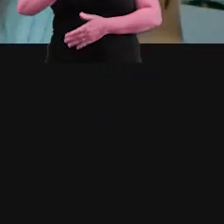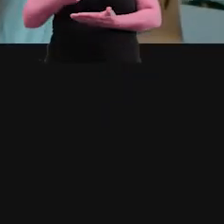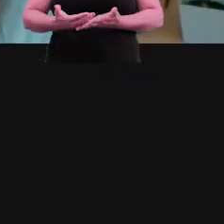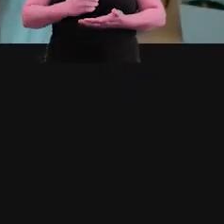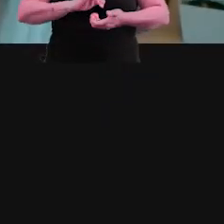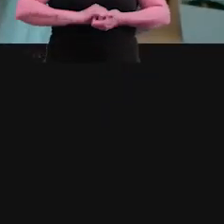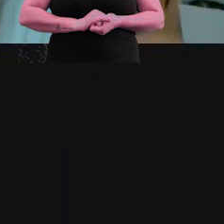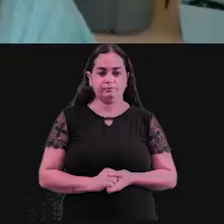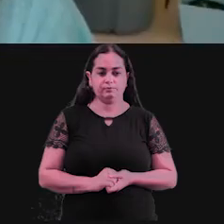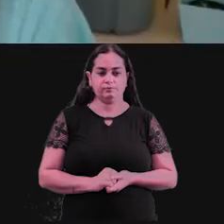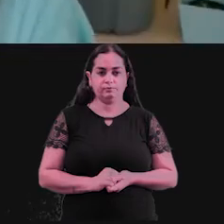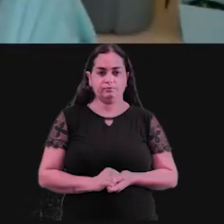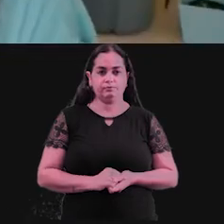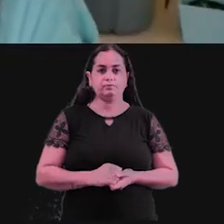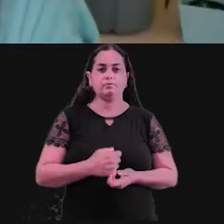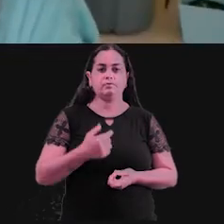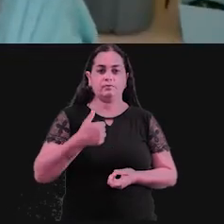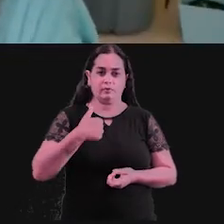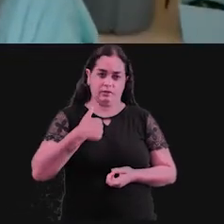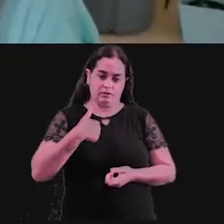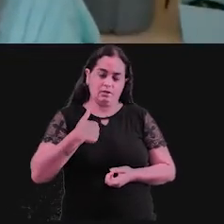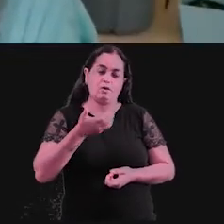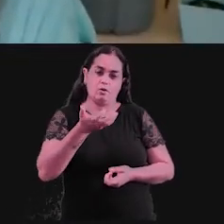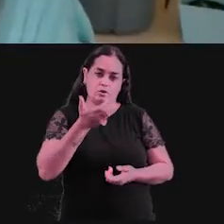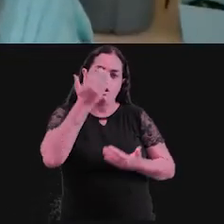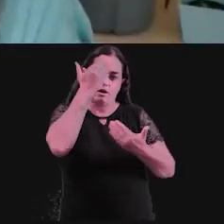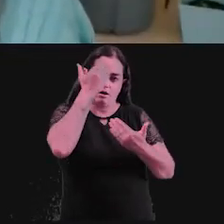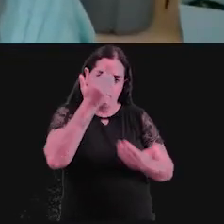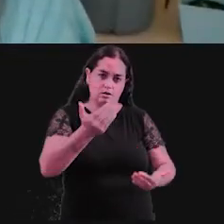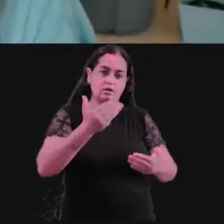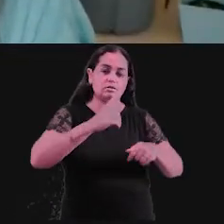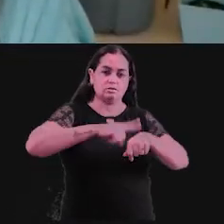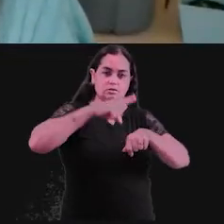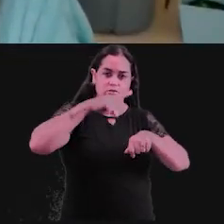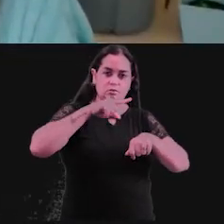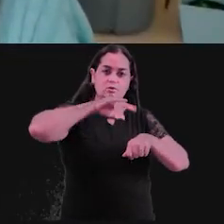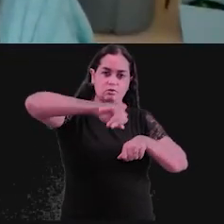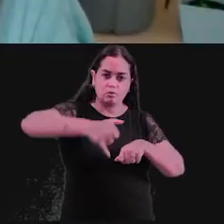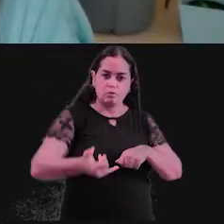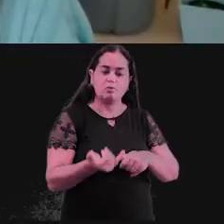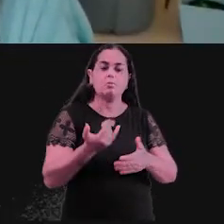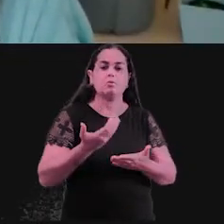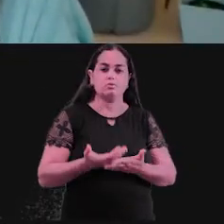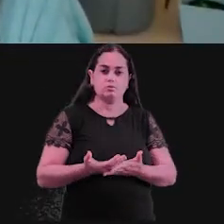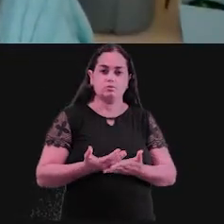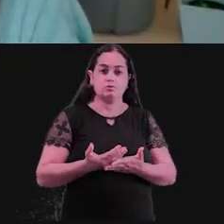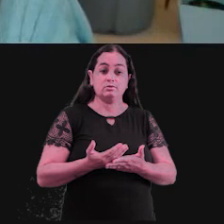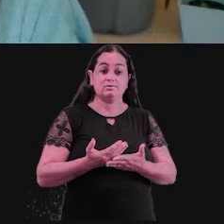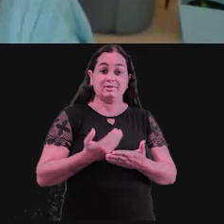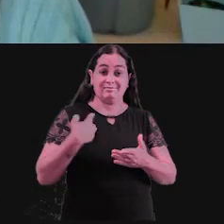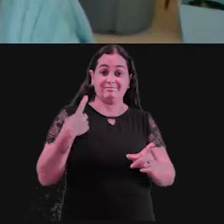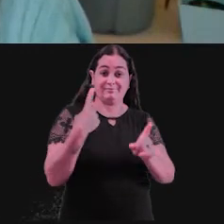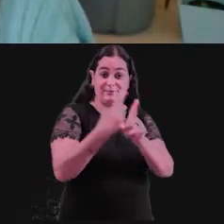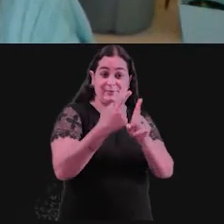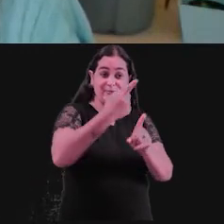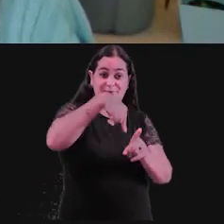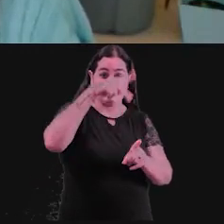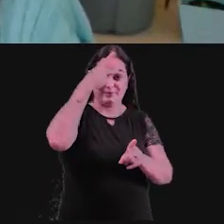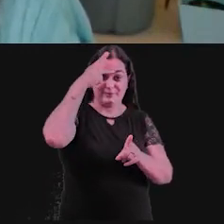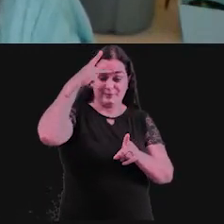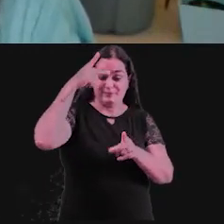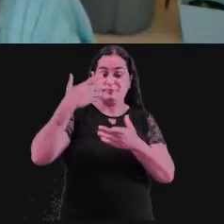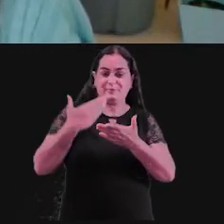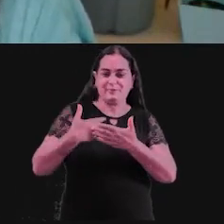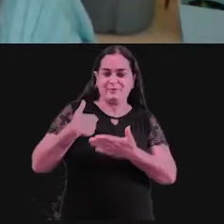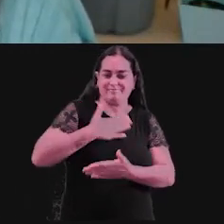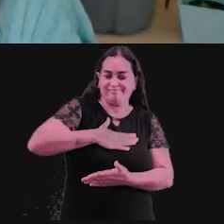Também, então, queria agradecer esse momento, essa oportunidade, o reencontro dessas pessoas, né, com essas pessoas tão queridas, para a gente falar